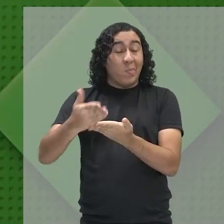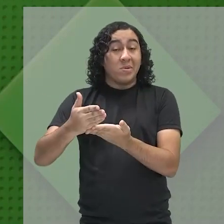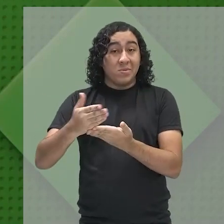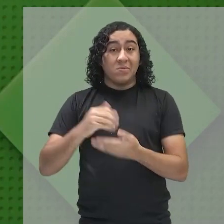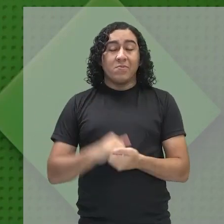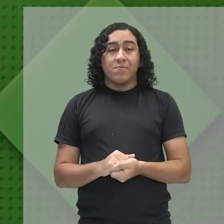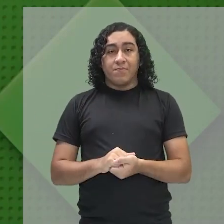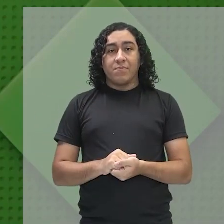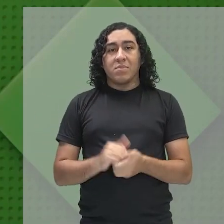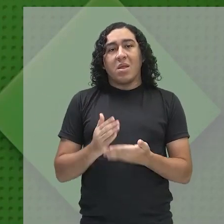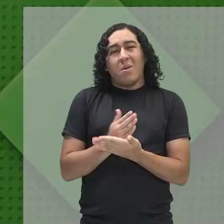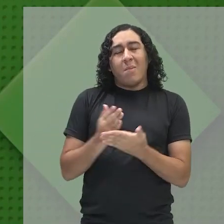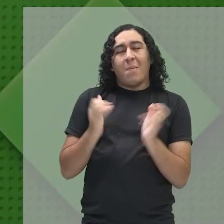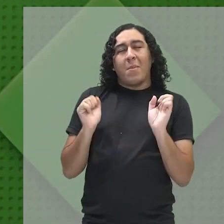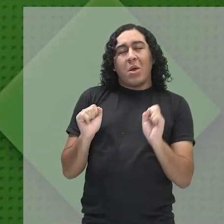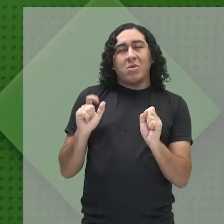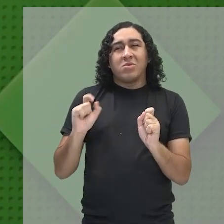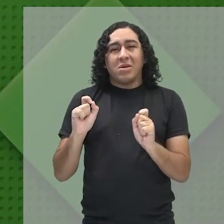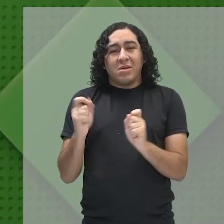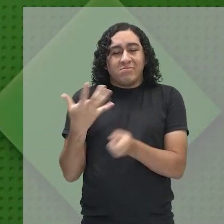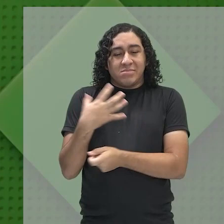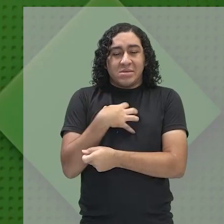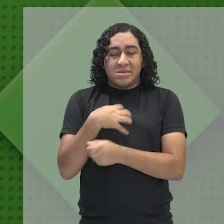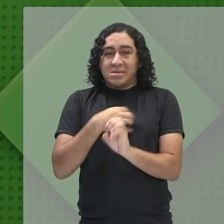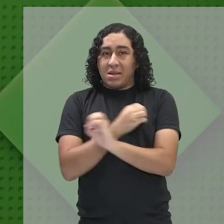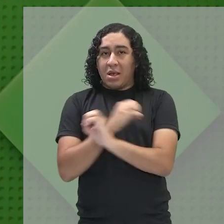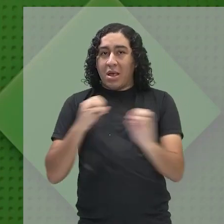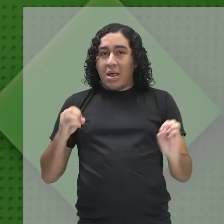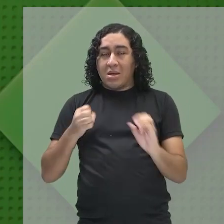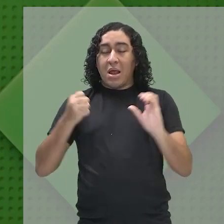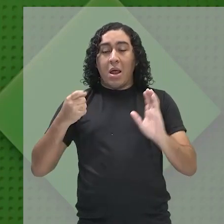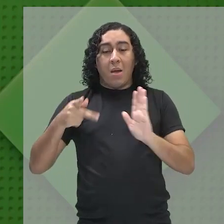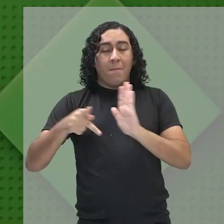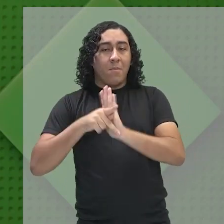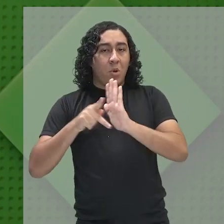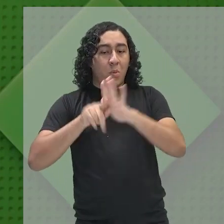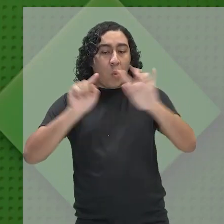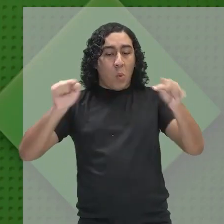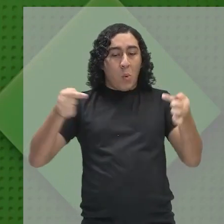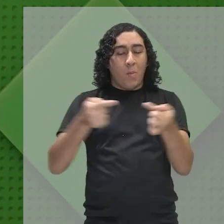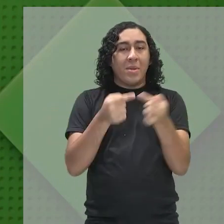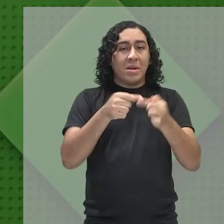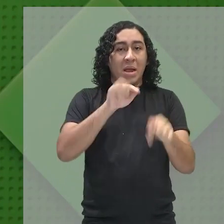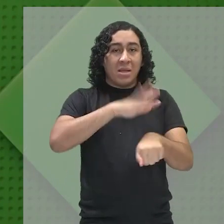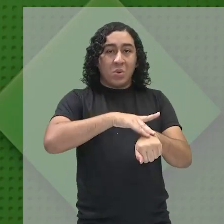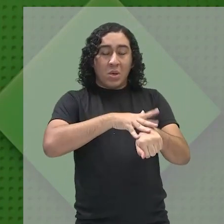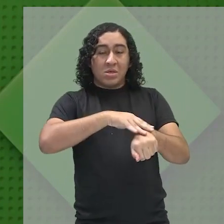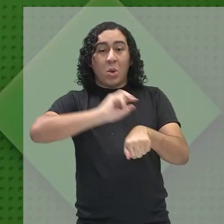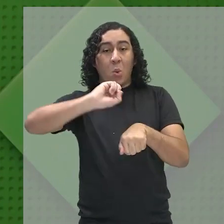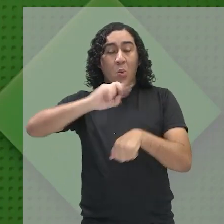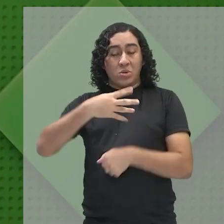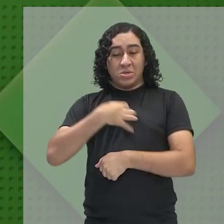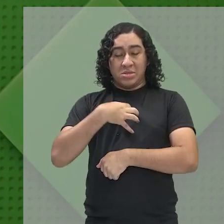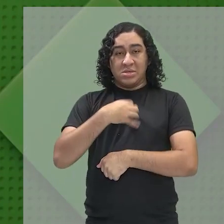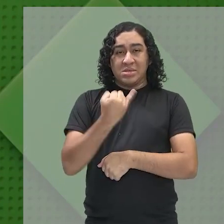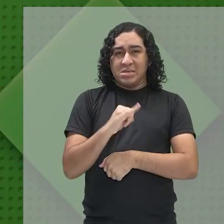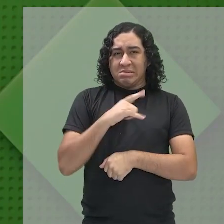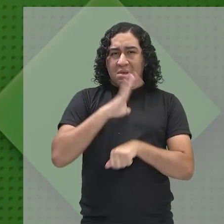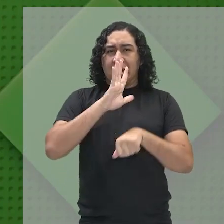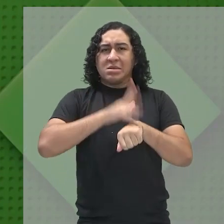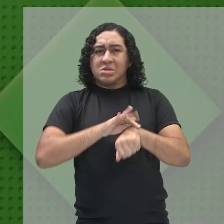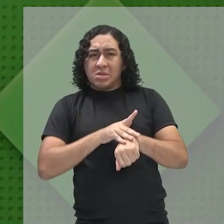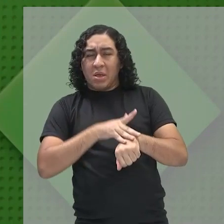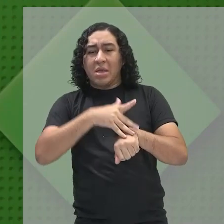sempre pode aparecer ali um sinal característico daquela doença, ou um sintoma. Às vezes, quando esses sintomas